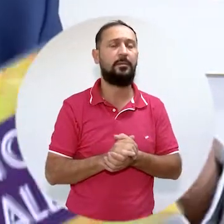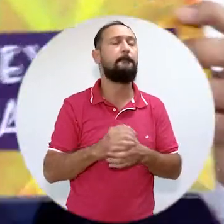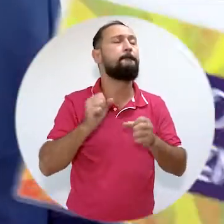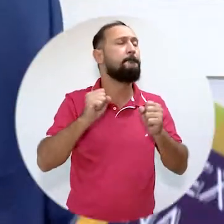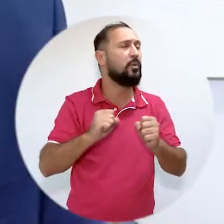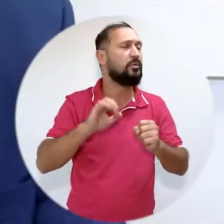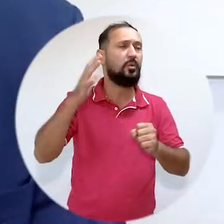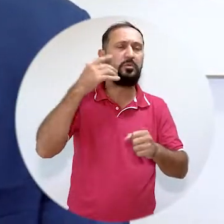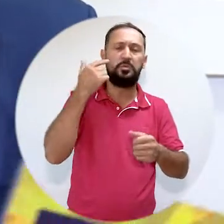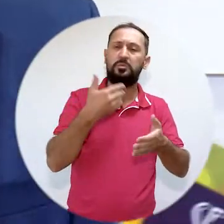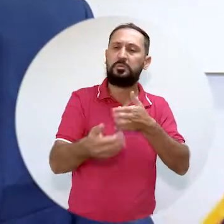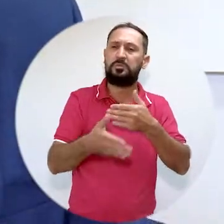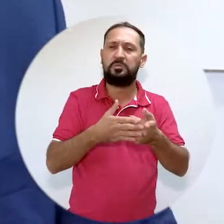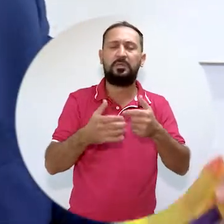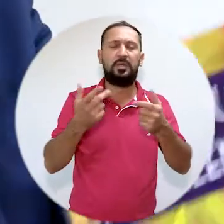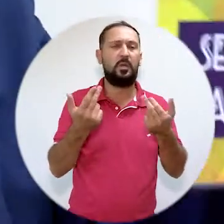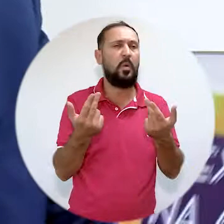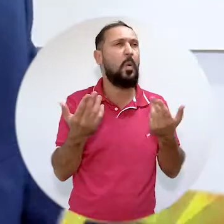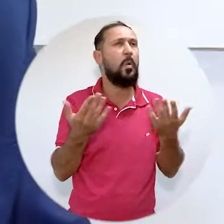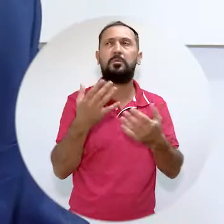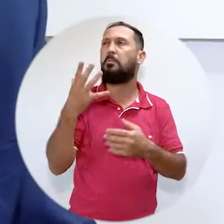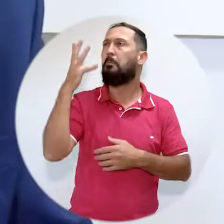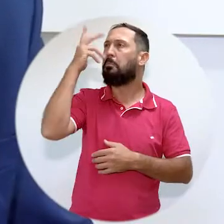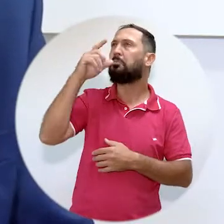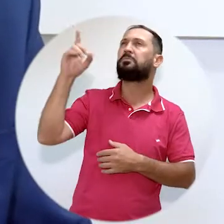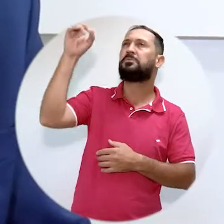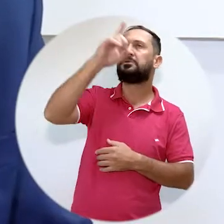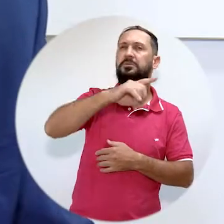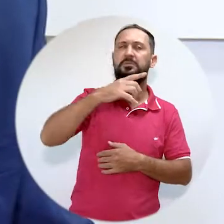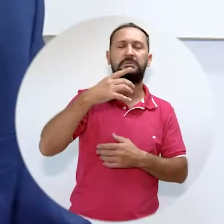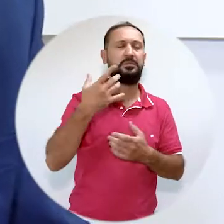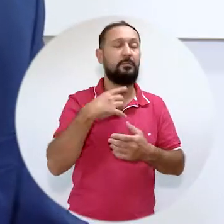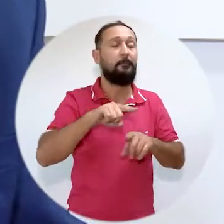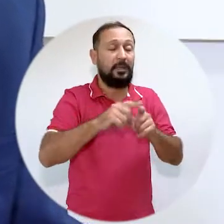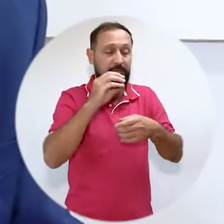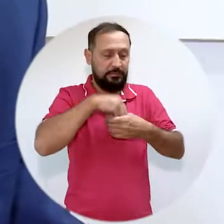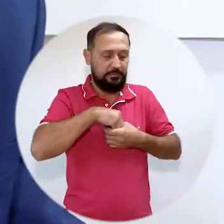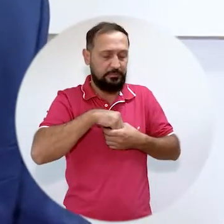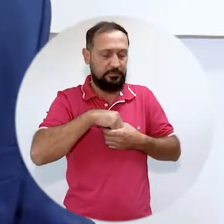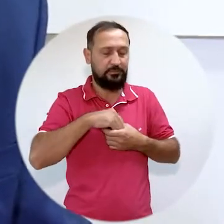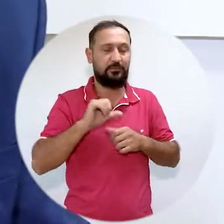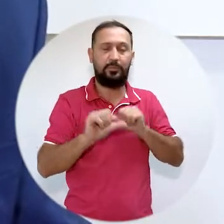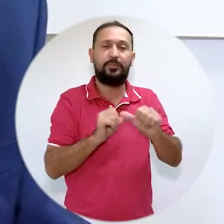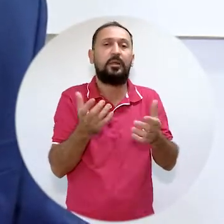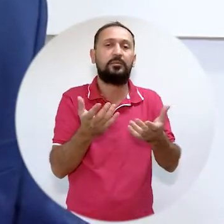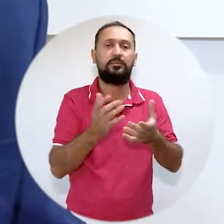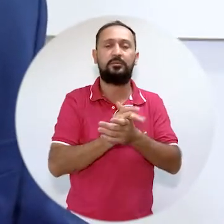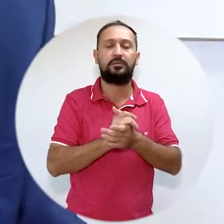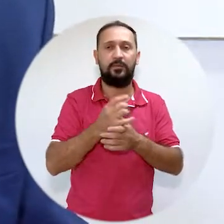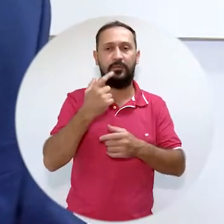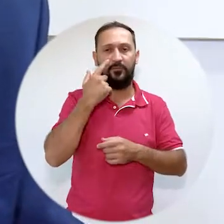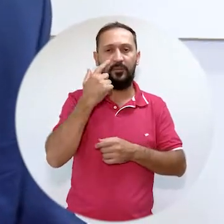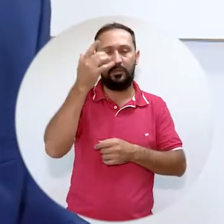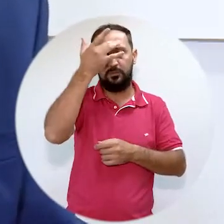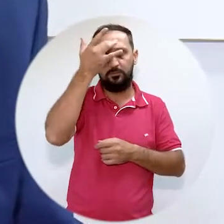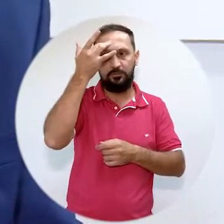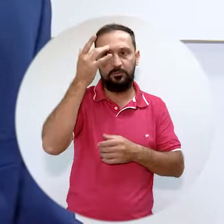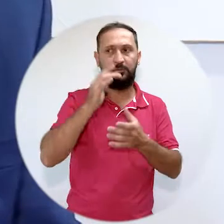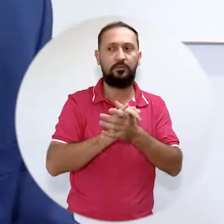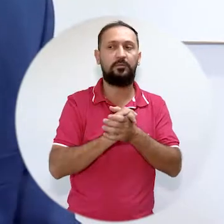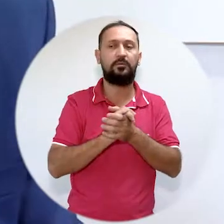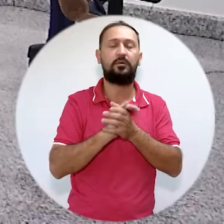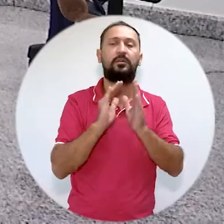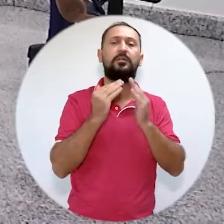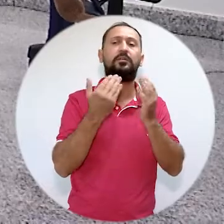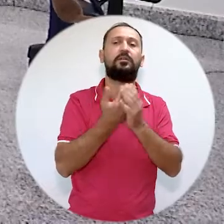estar o universo, um dia lindo como esse de hoje, mas a pessoa não... Você sente que a gente mudou o patamar em relação à saúde mental? As escolas